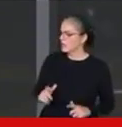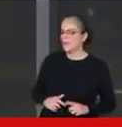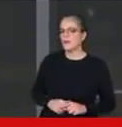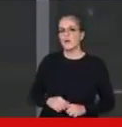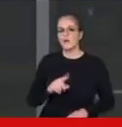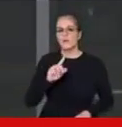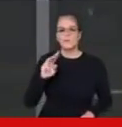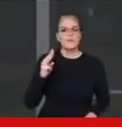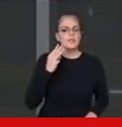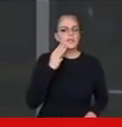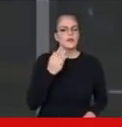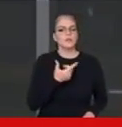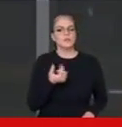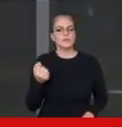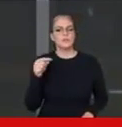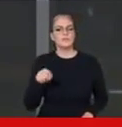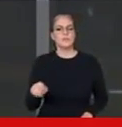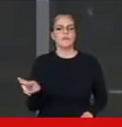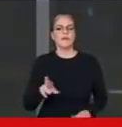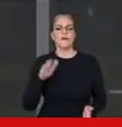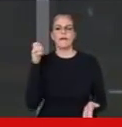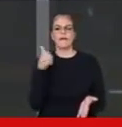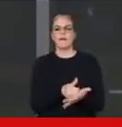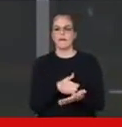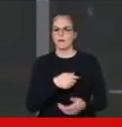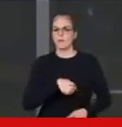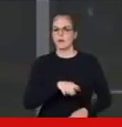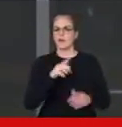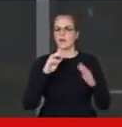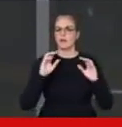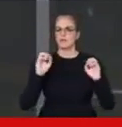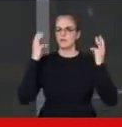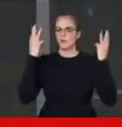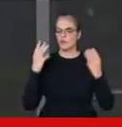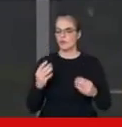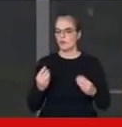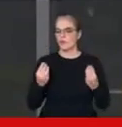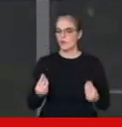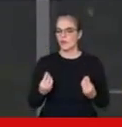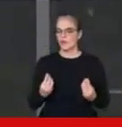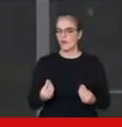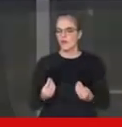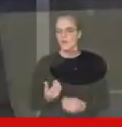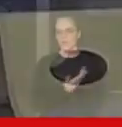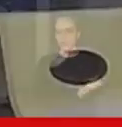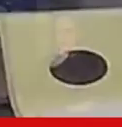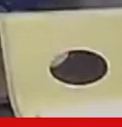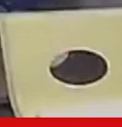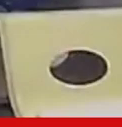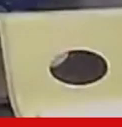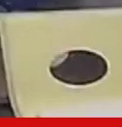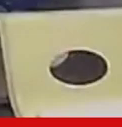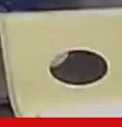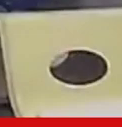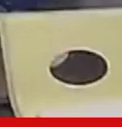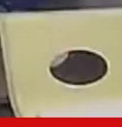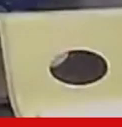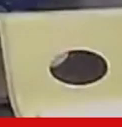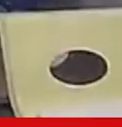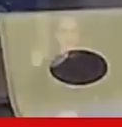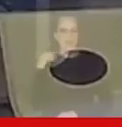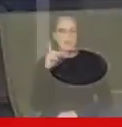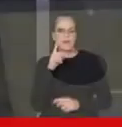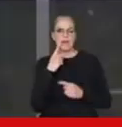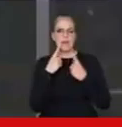de cachê numa cidade daquela. Mas é a cultura bolsonarista, aquela que reclamava da Lei Rouanet. Fizeram